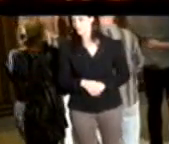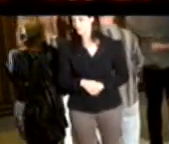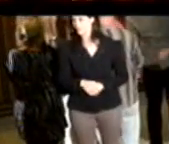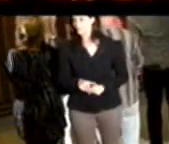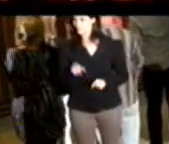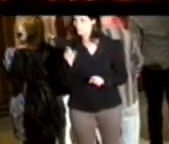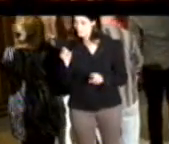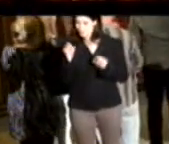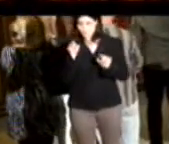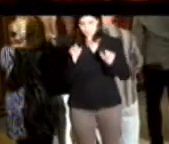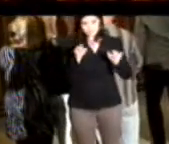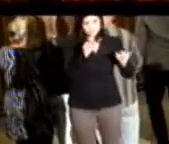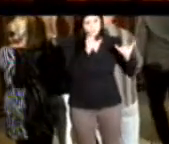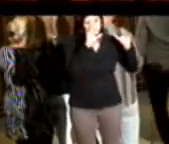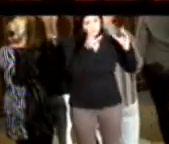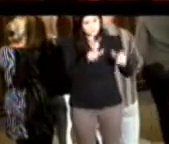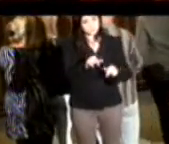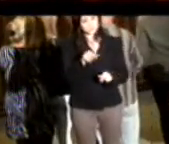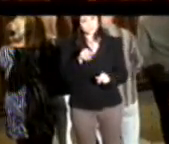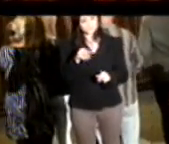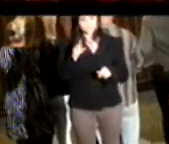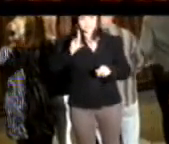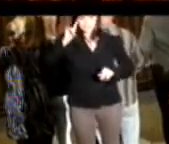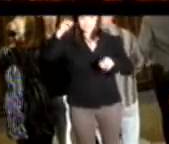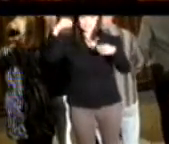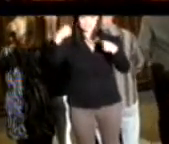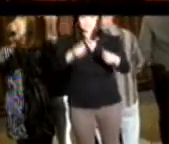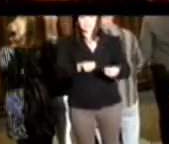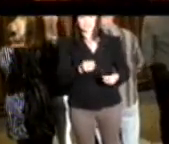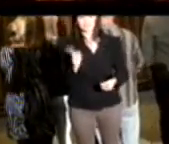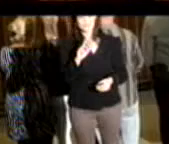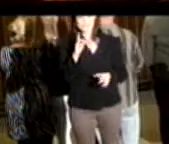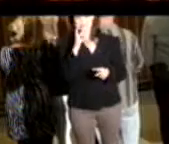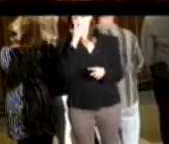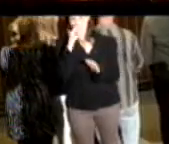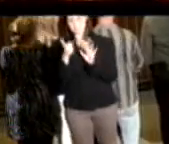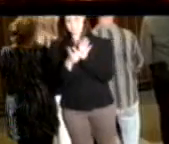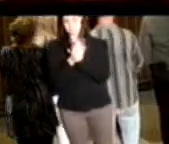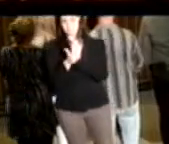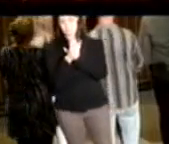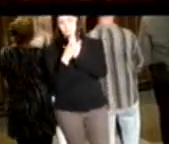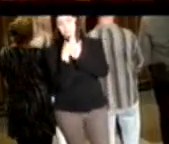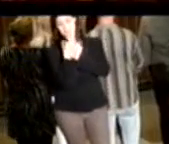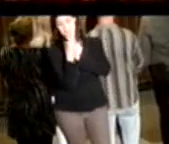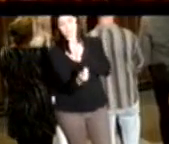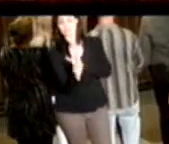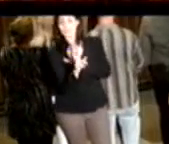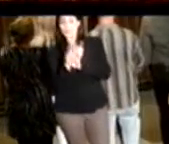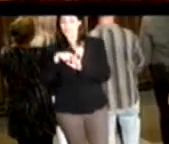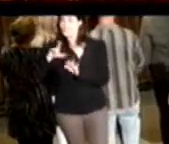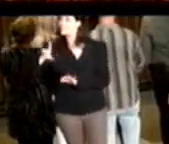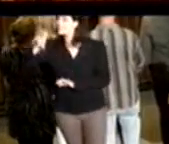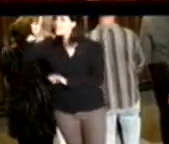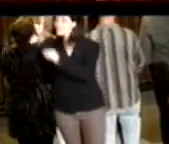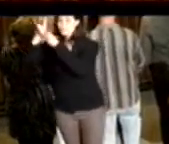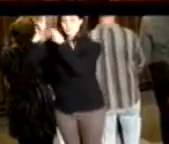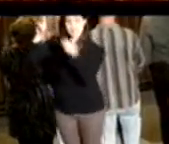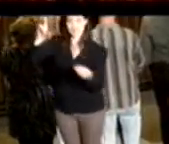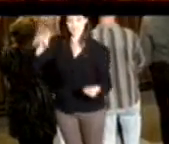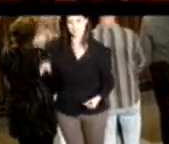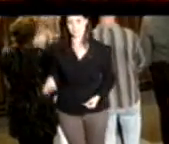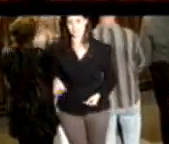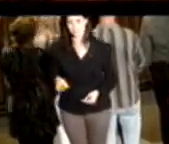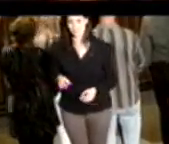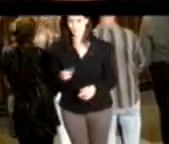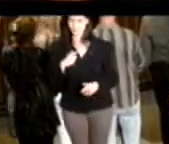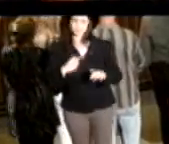Você, tudo isso vem de Deus para você. Não é uma igreja, não é um pastor, é de Deus. Quando você entrar na tua casa, Ele vai estar lá com você. Quando